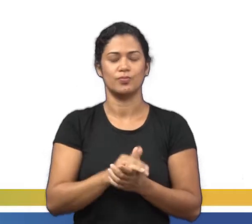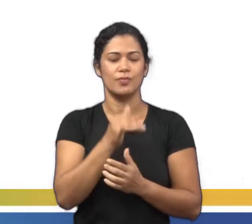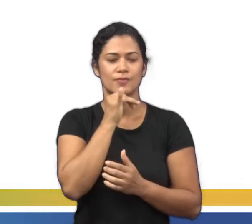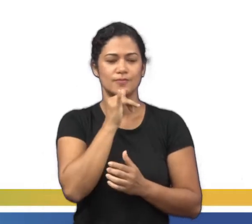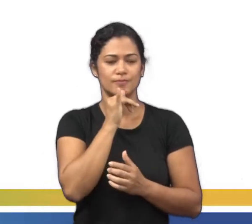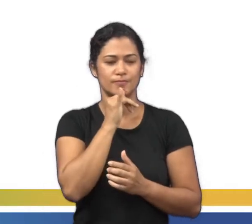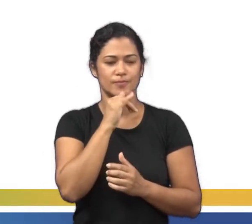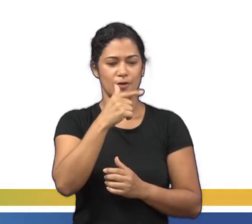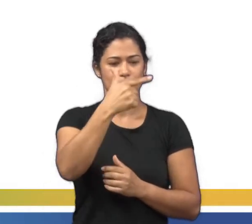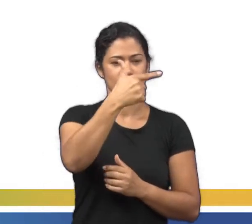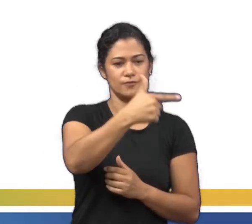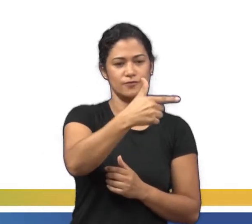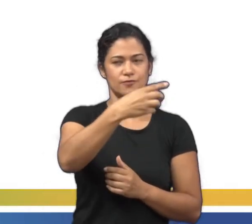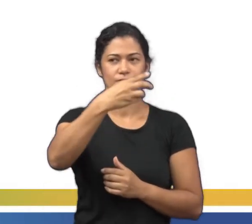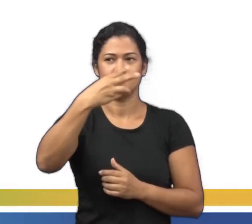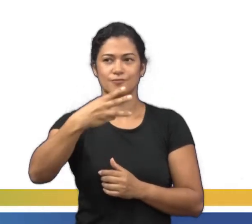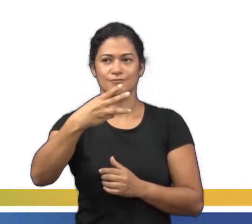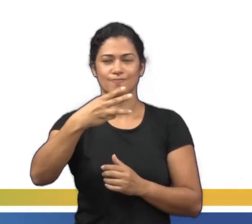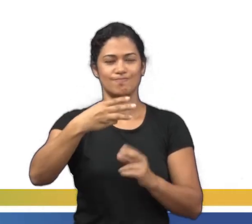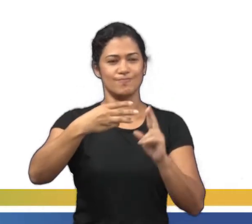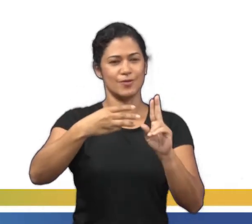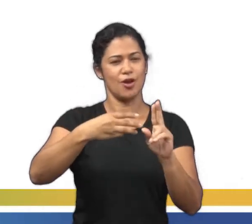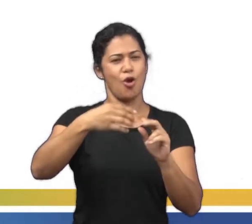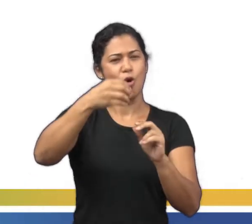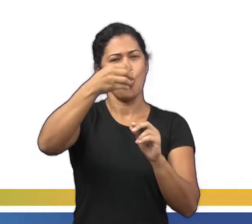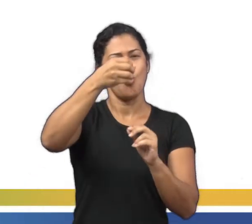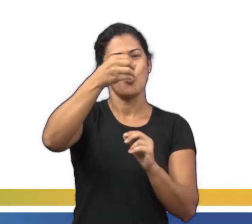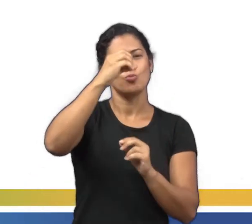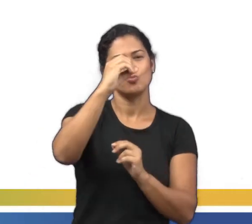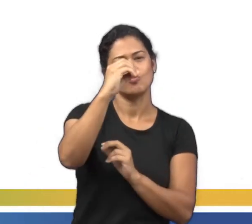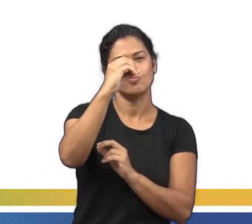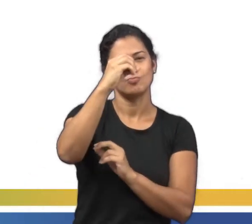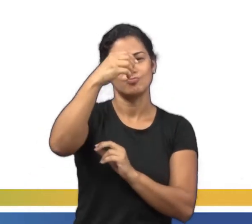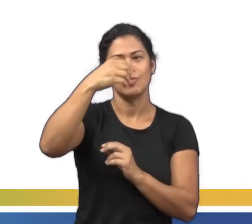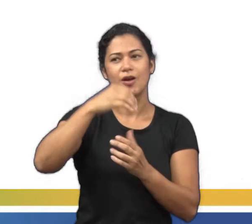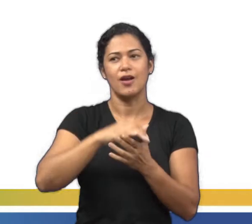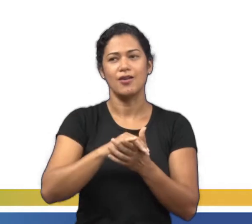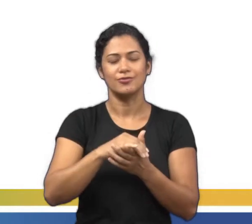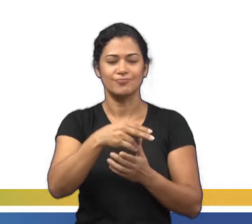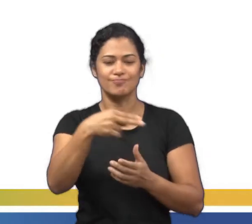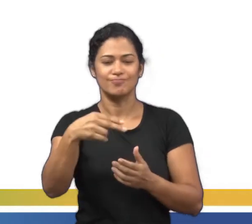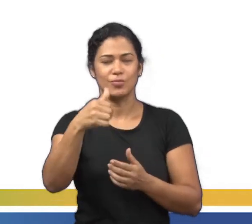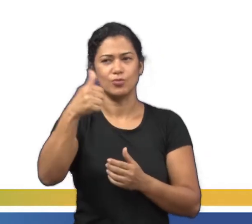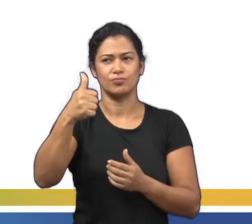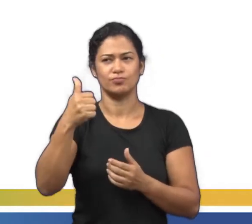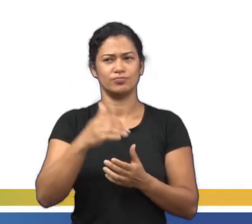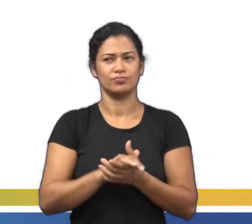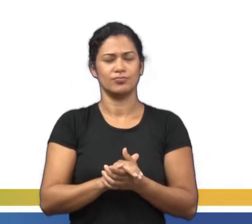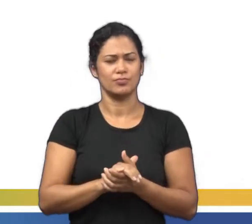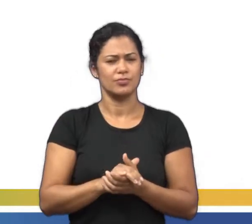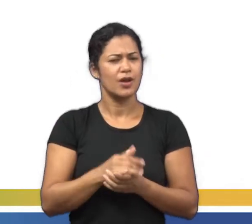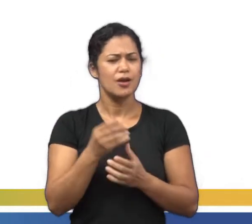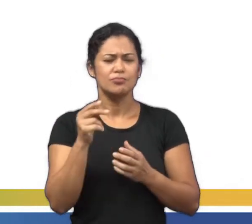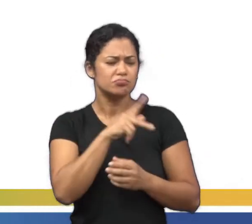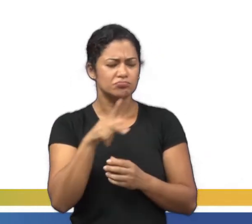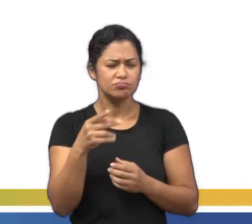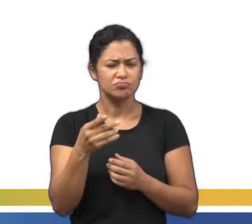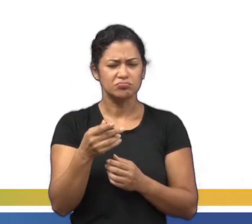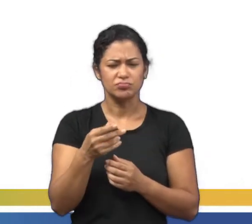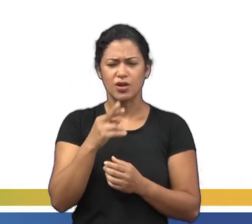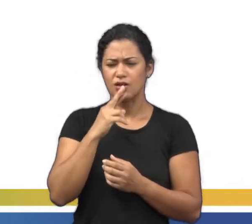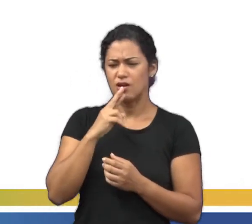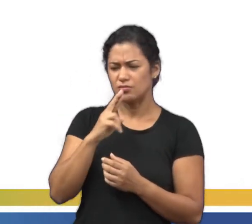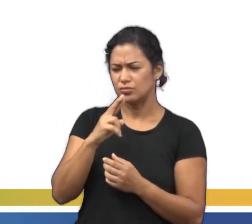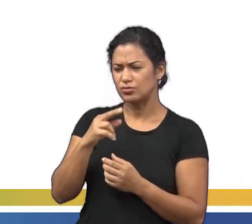elevado a 0, 1. Menos 47 elevado a 0, 1. Professora, mas não é menos 1? Não. Eu falei ali em cima,